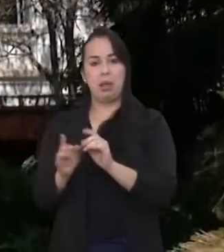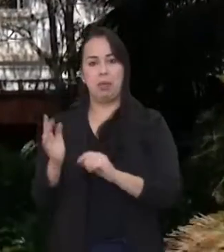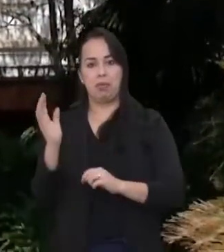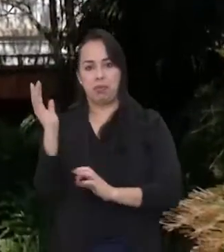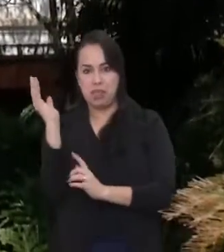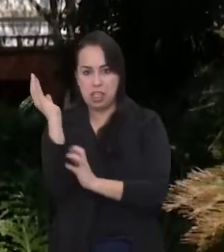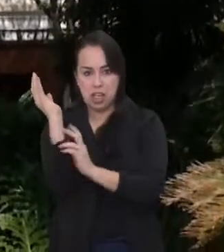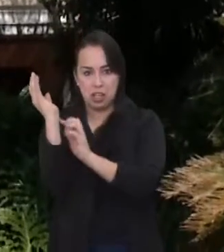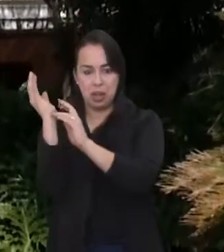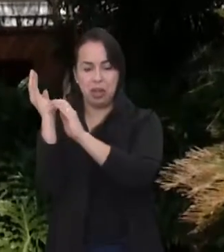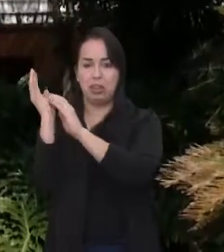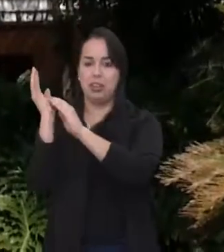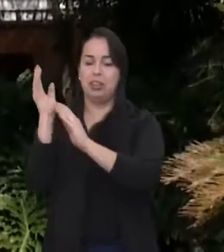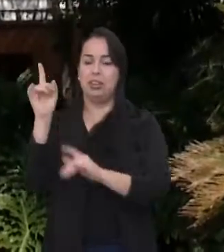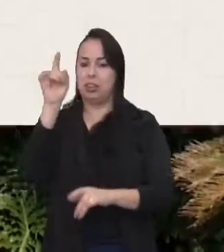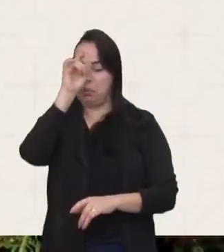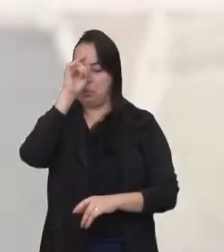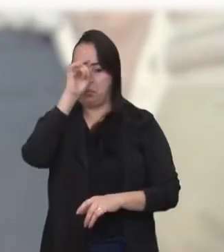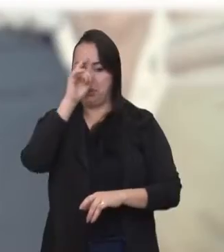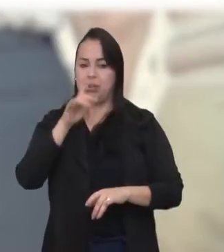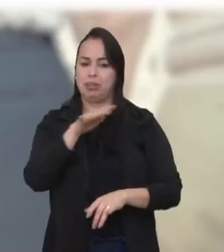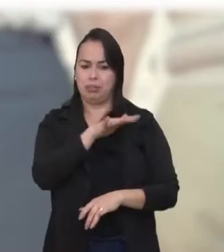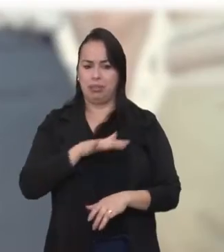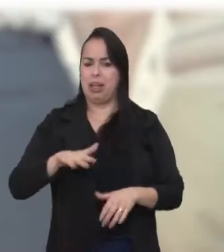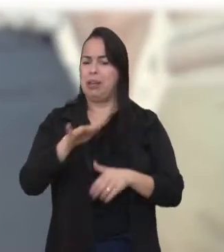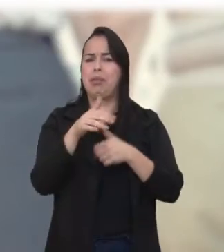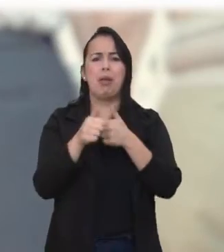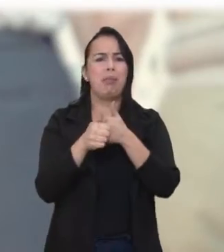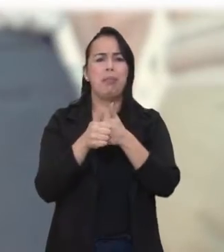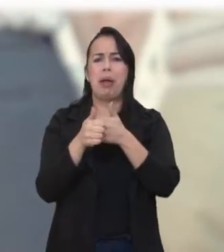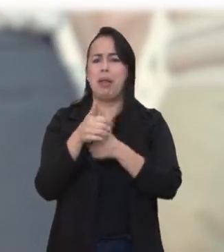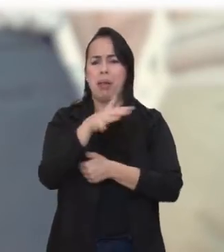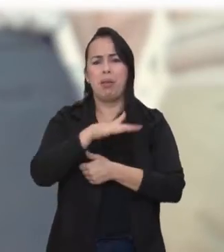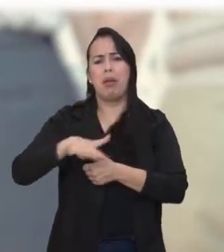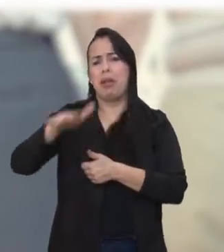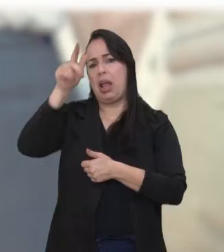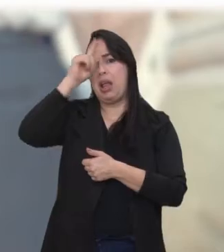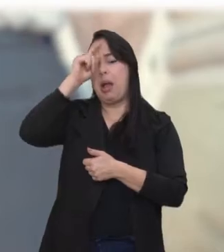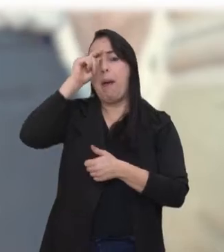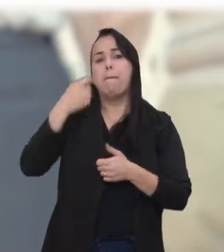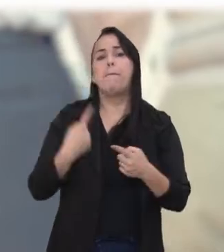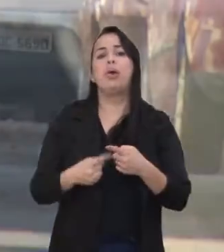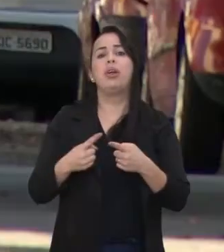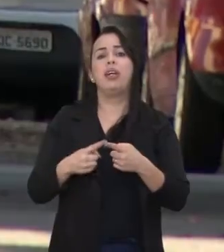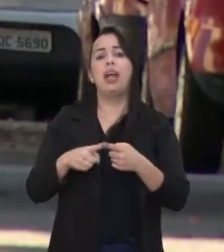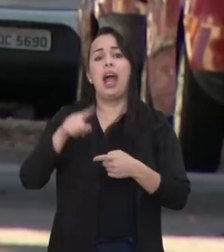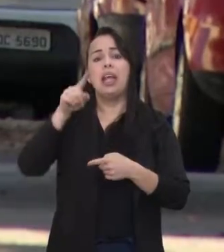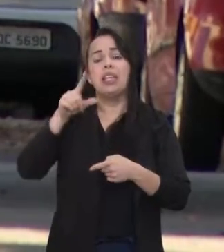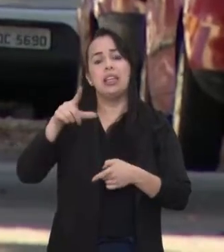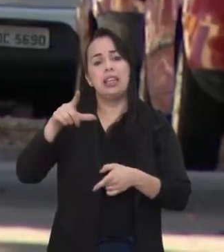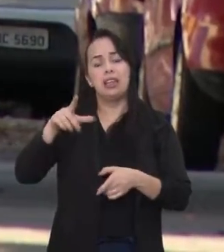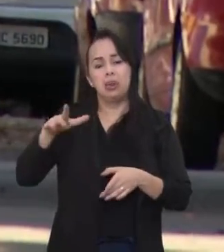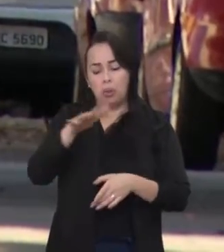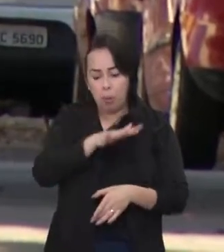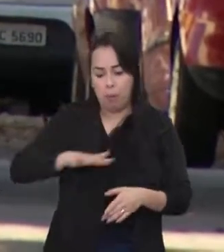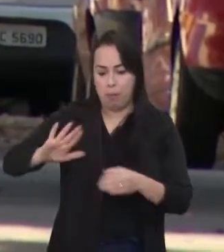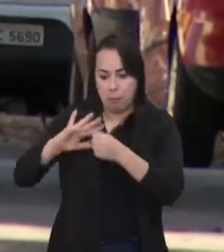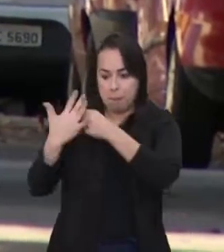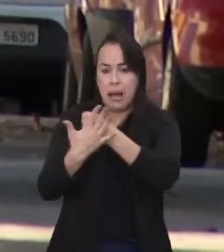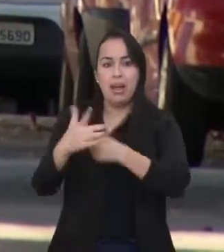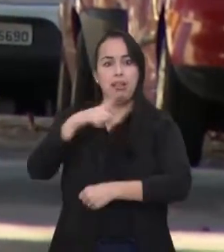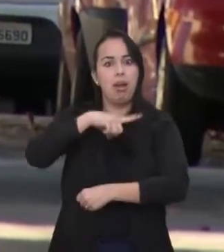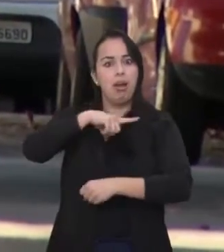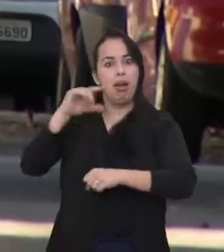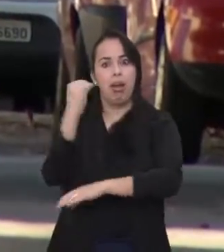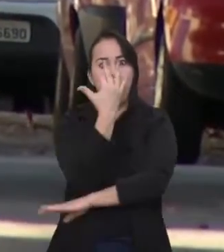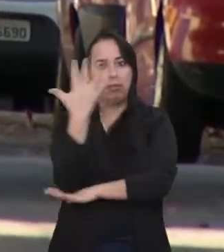Aranha, o Sanatório Adhemar de Barros era ali perto. Tudo era nessa região, por quê? Porque era uma região arborizada, era uma região cheia